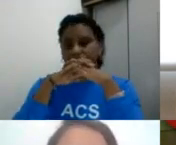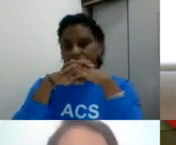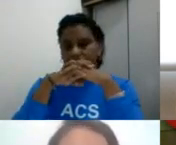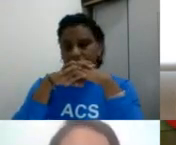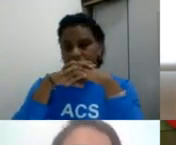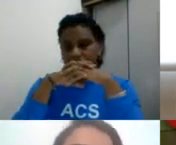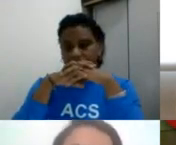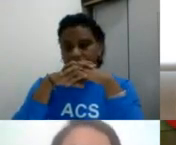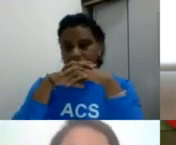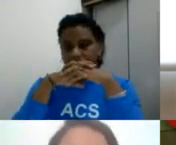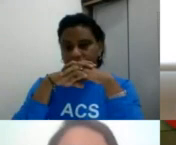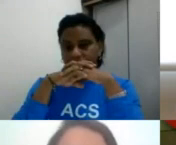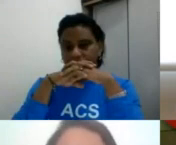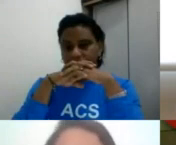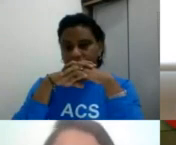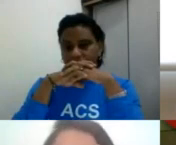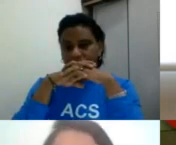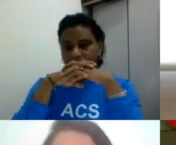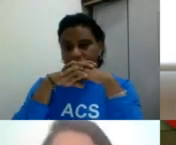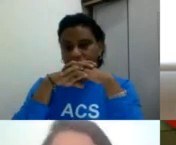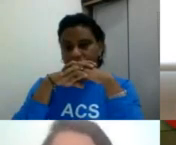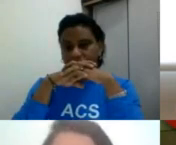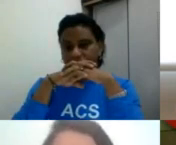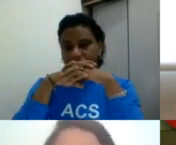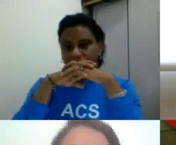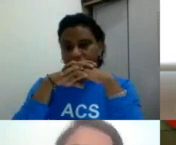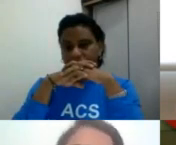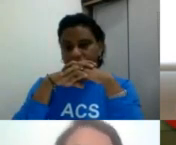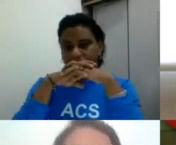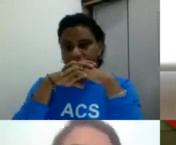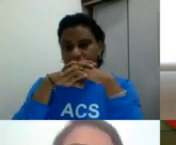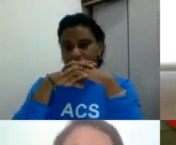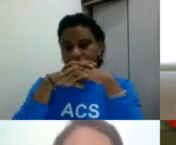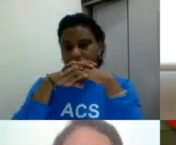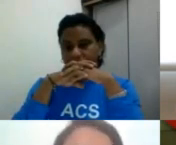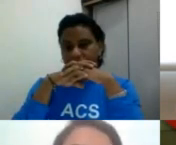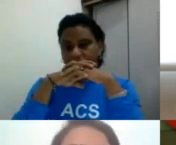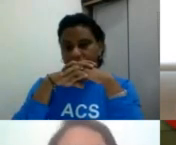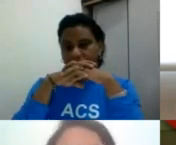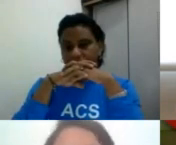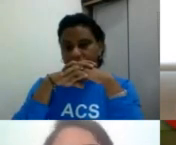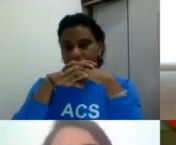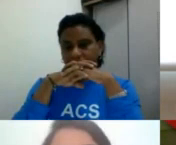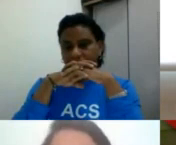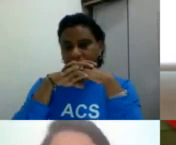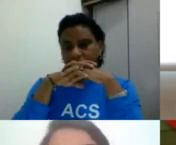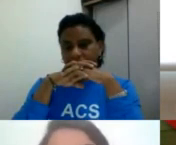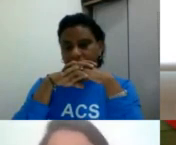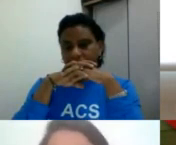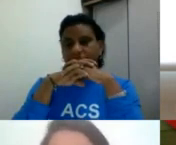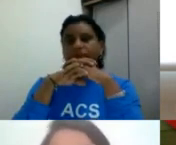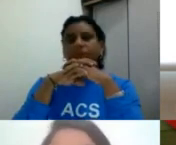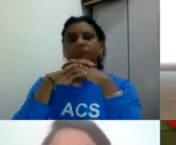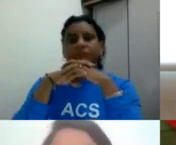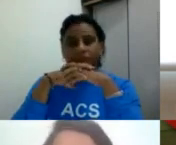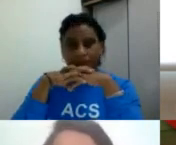tuberculose, 1,5 milhão de óbitos ocorreram pela doença e, pelo menos, 2.008 pessoas vivendo com HIV também